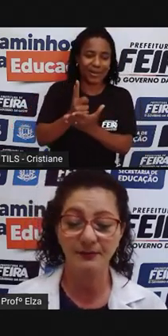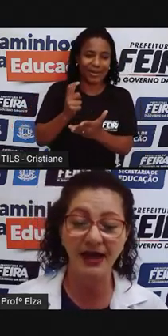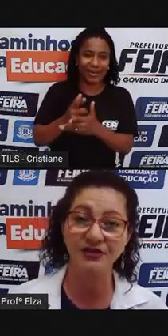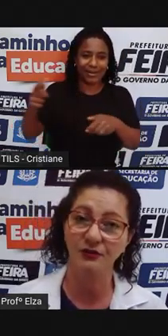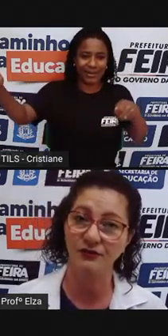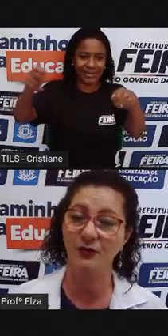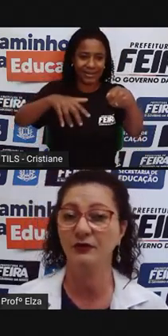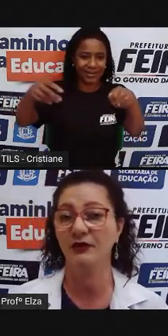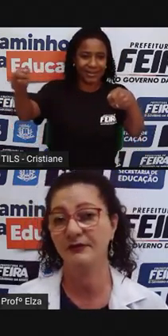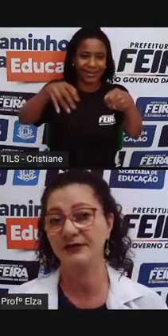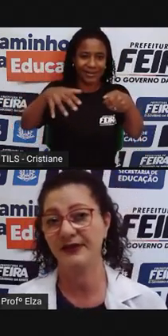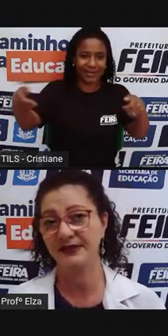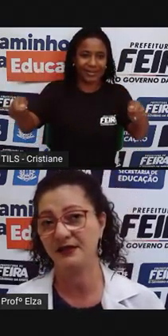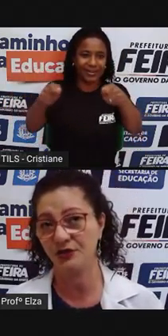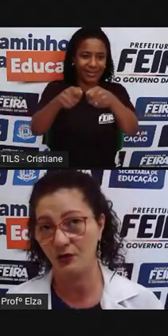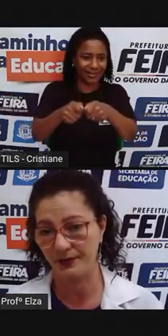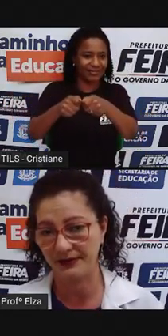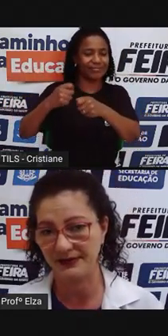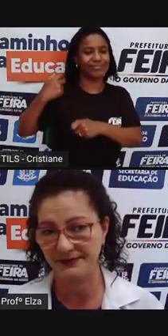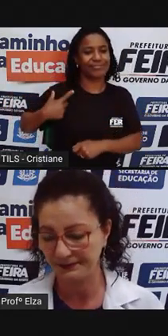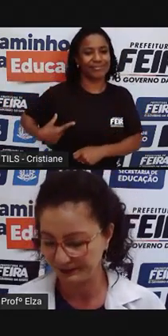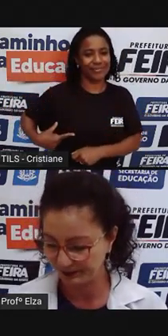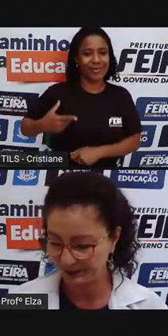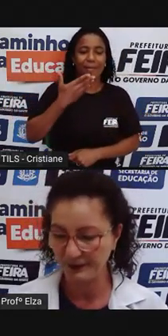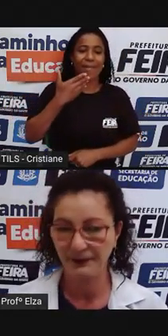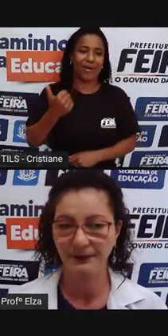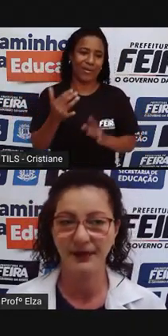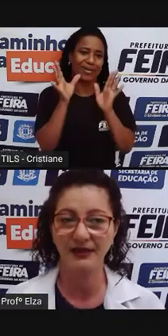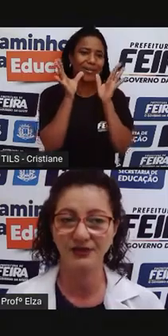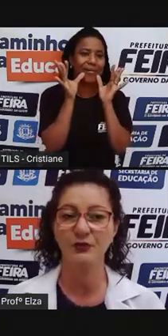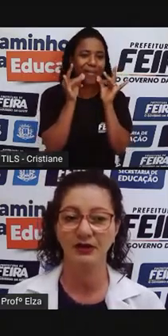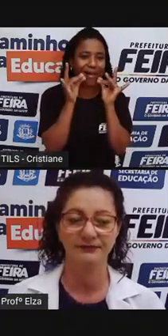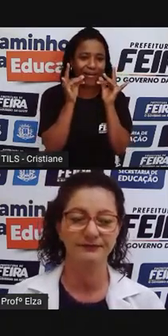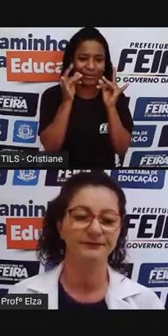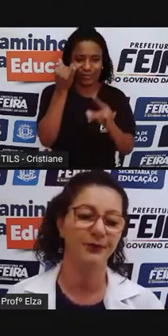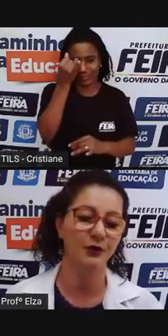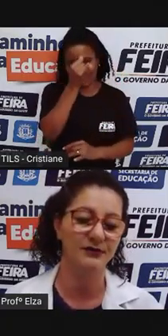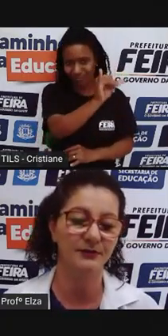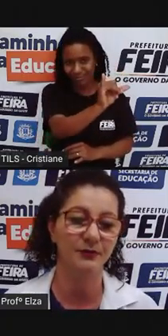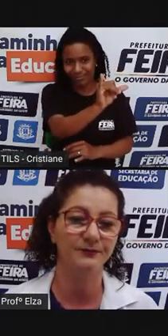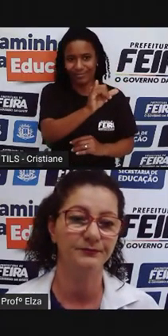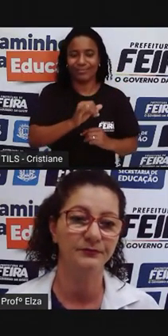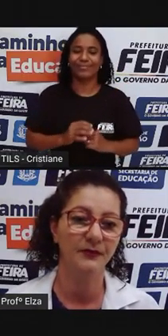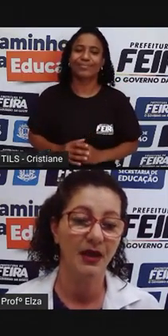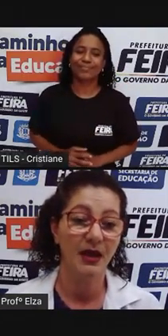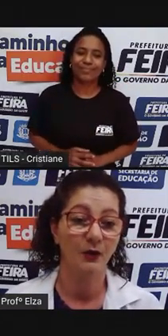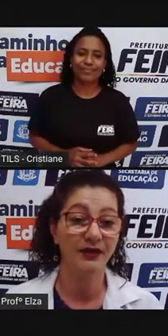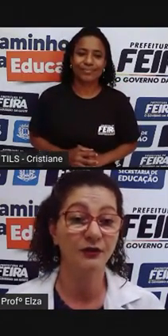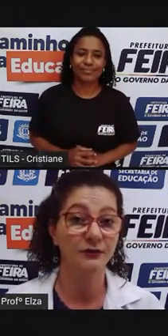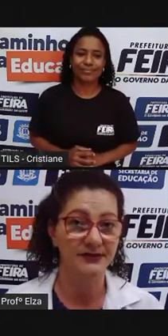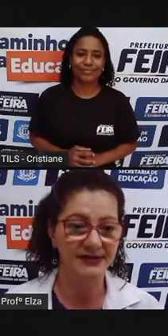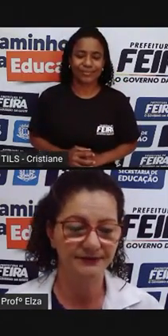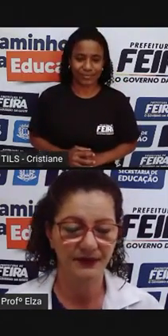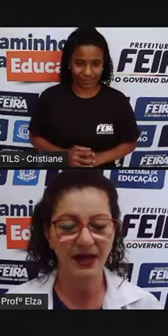sacos plásticos, quando nós vamos fazer as compras. Next one. Próximo. Reduce,